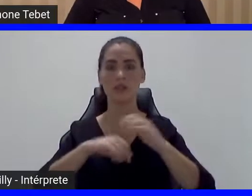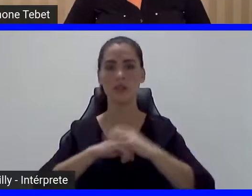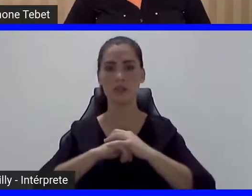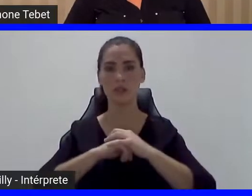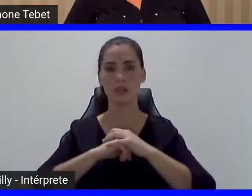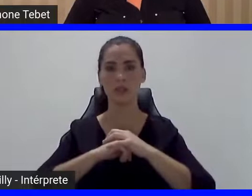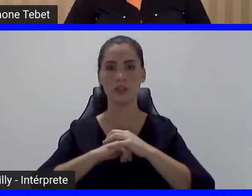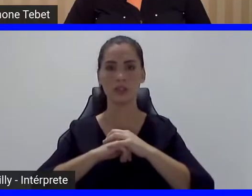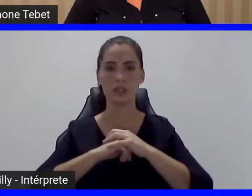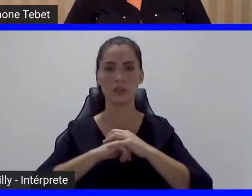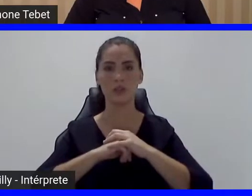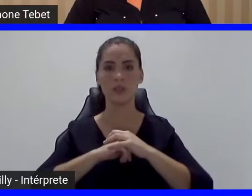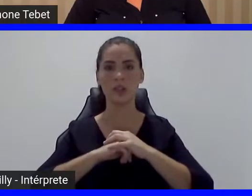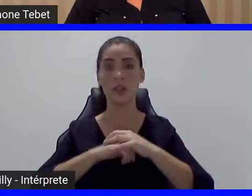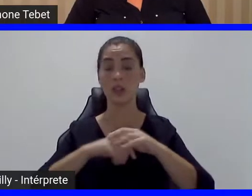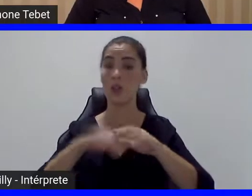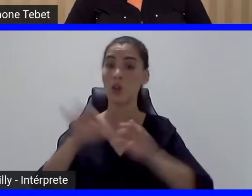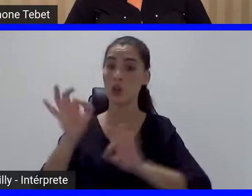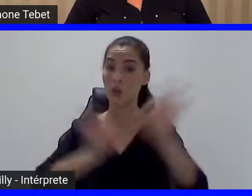algo fundamental.